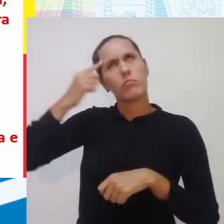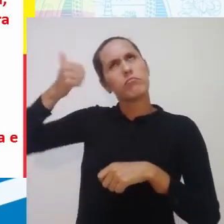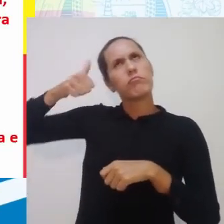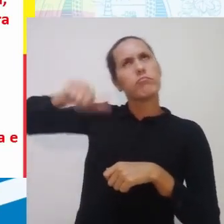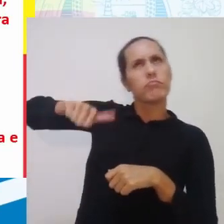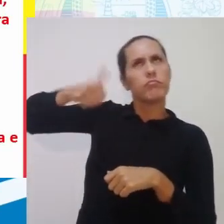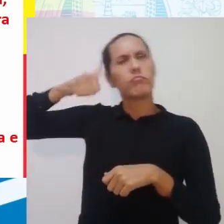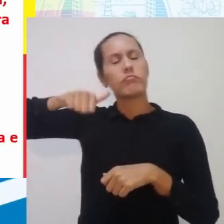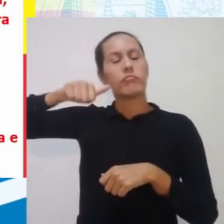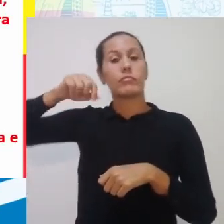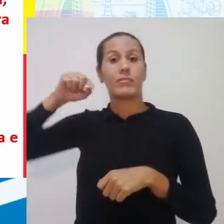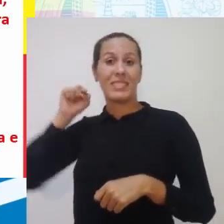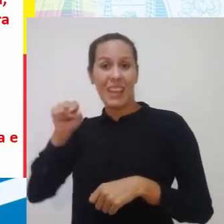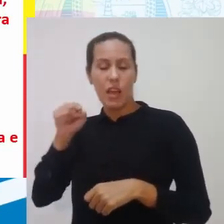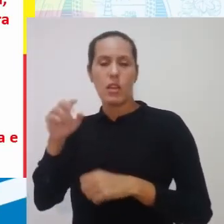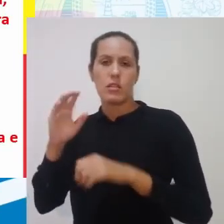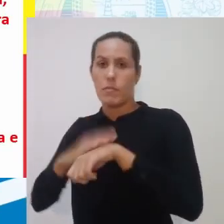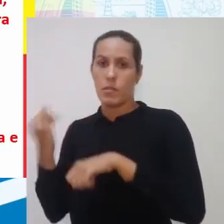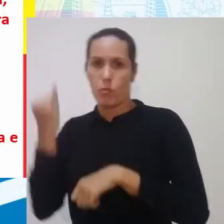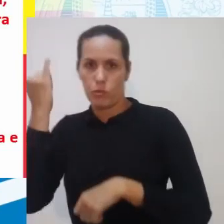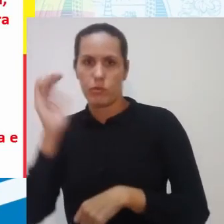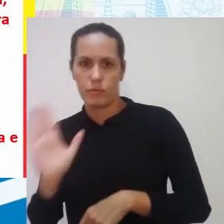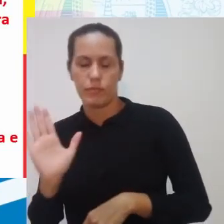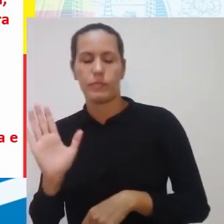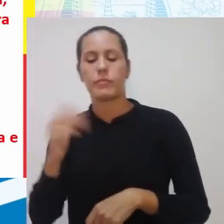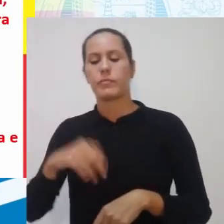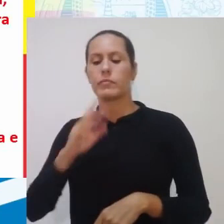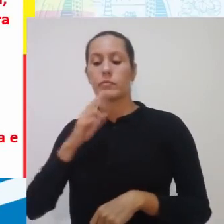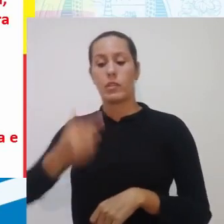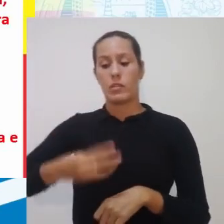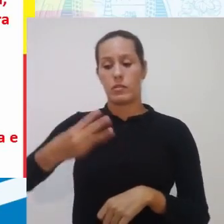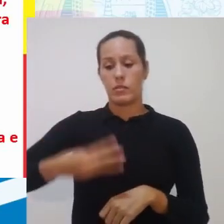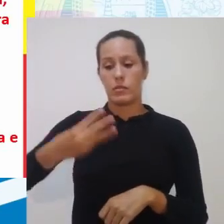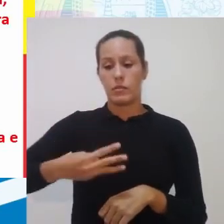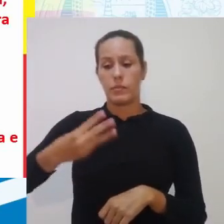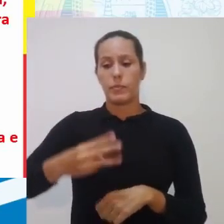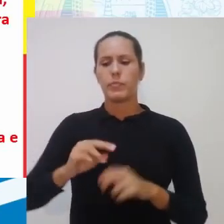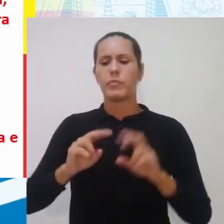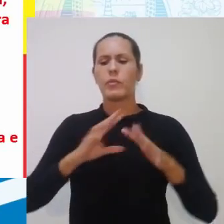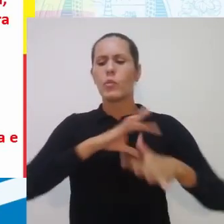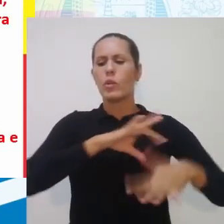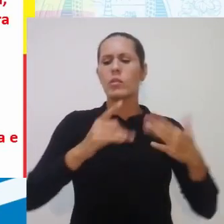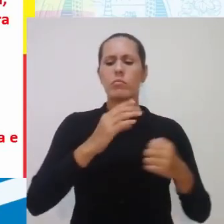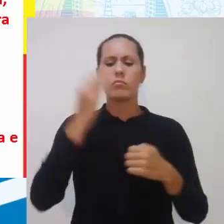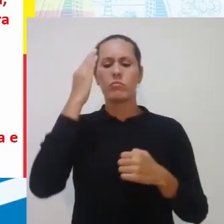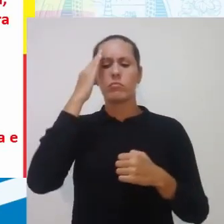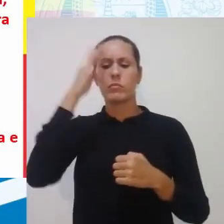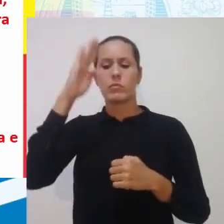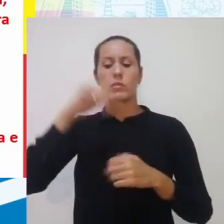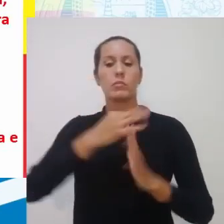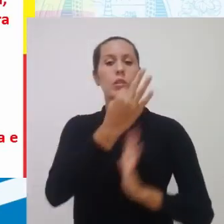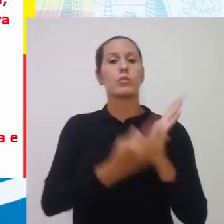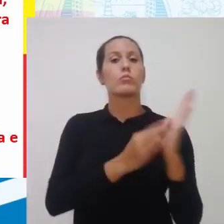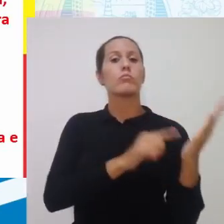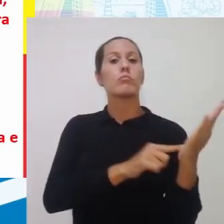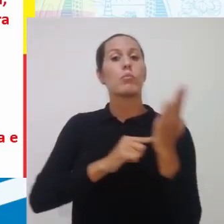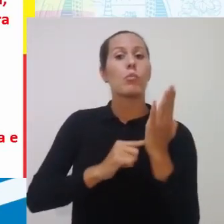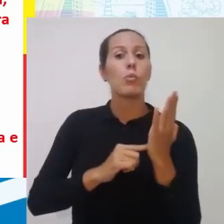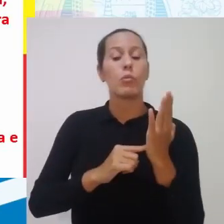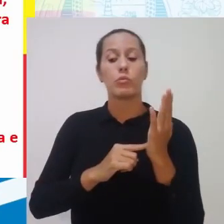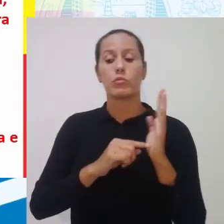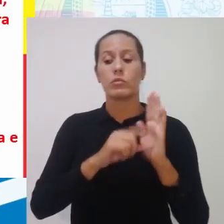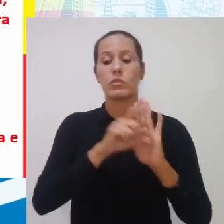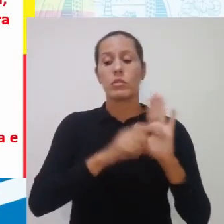repensar nossa vida. Essa é a informação mais relevante. Terceiro, que elemento principal do texto nos revela como a ideia central